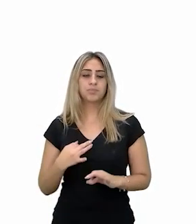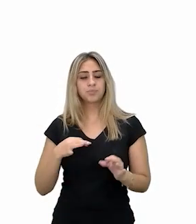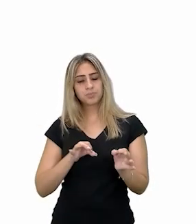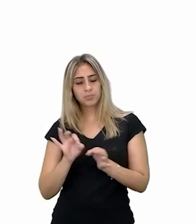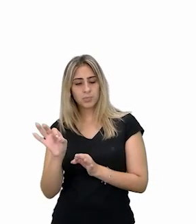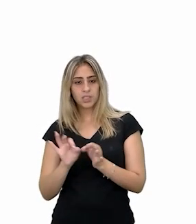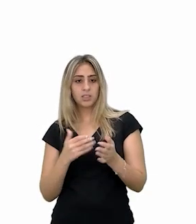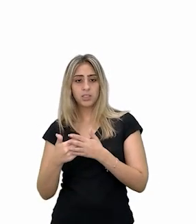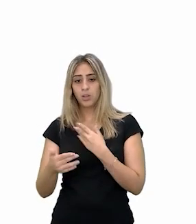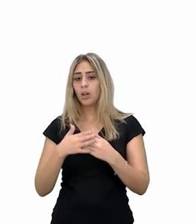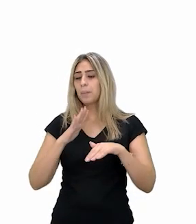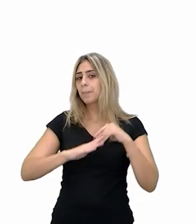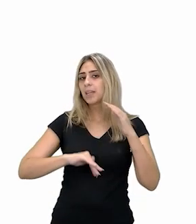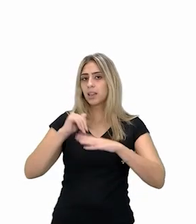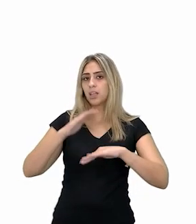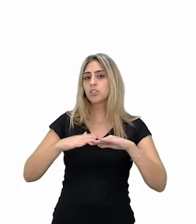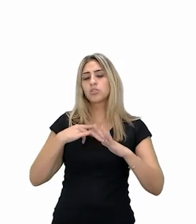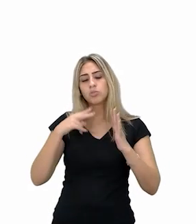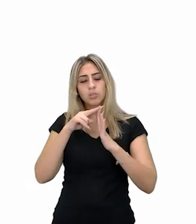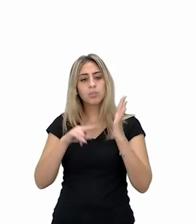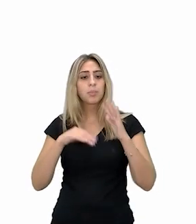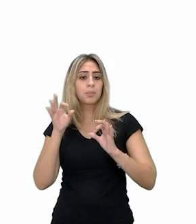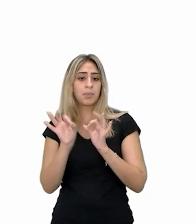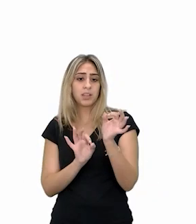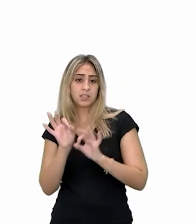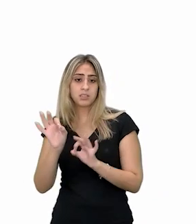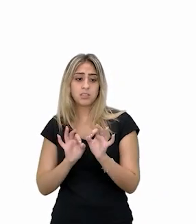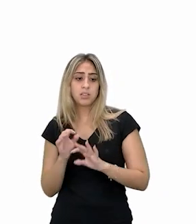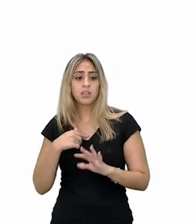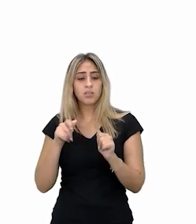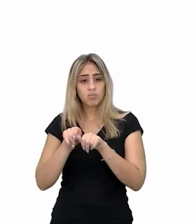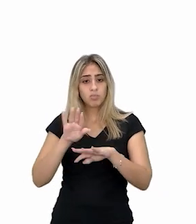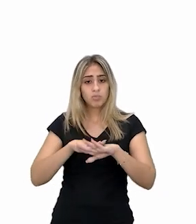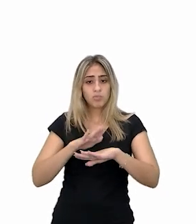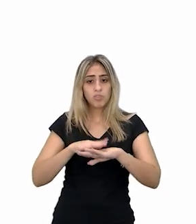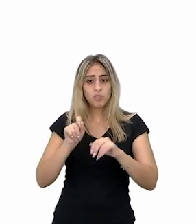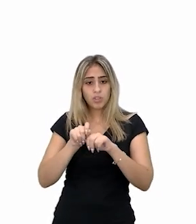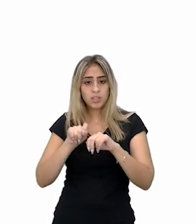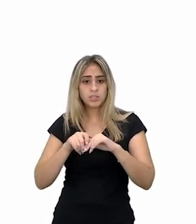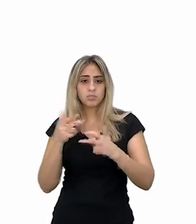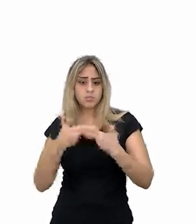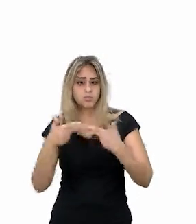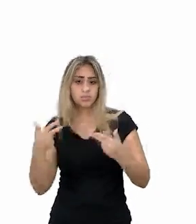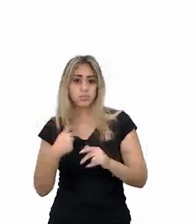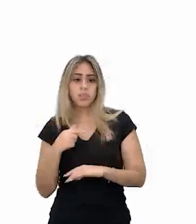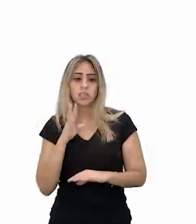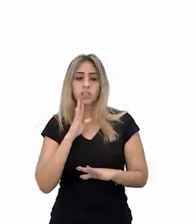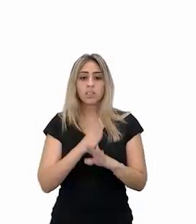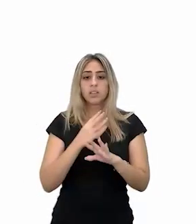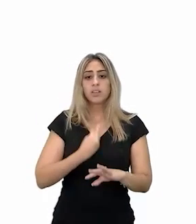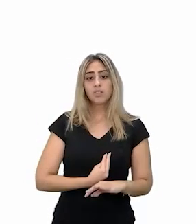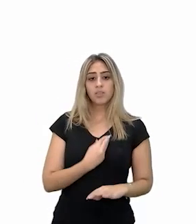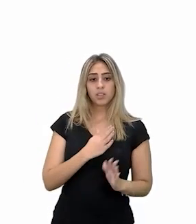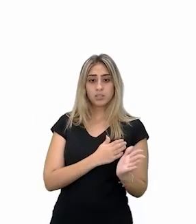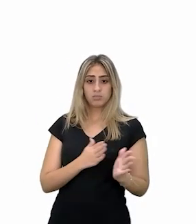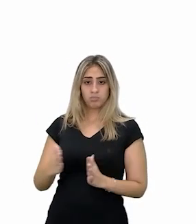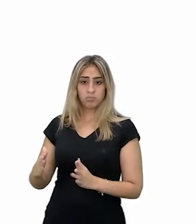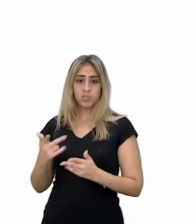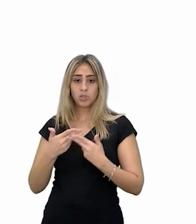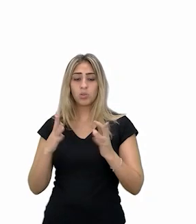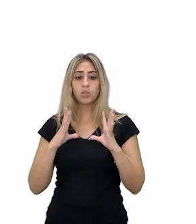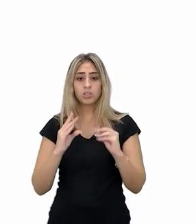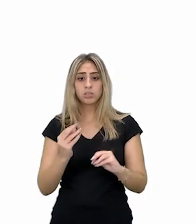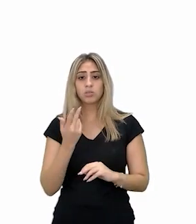qual que era a habilidade, né? Então, vou ler. Planejar e executar experimentos que evidenciem que todas as